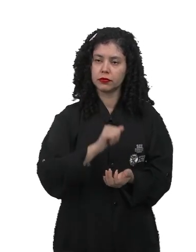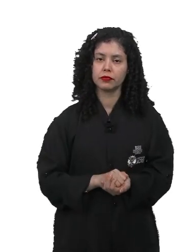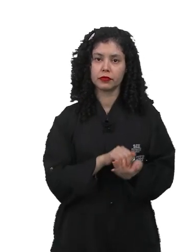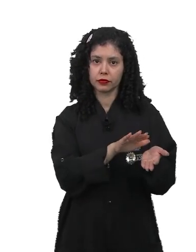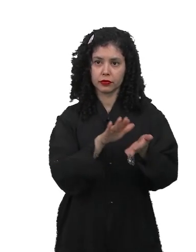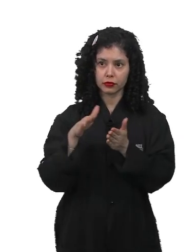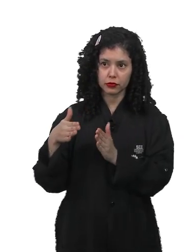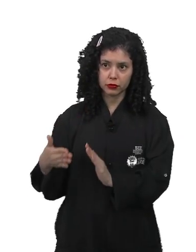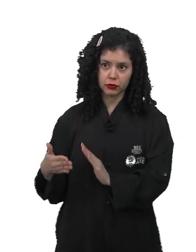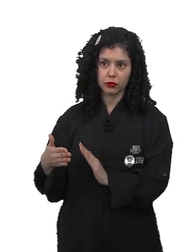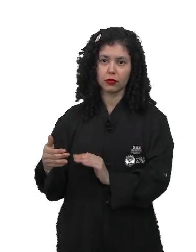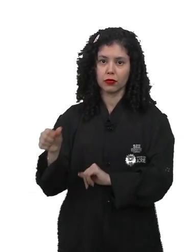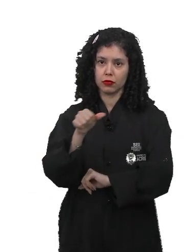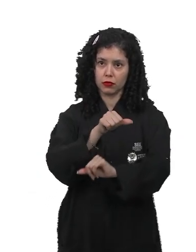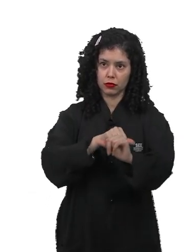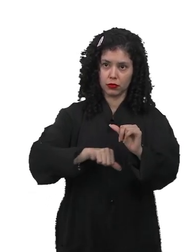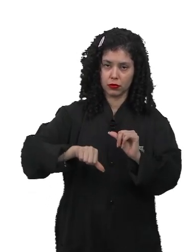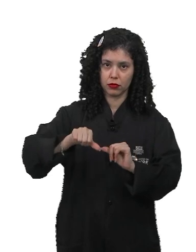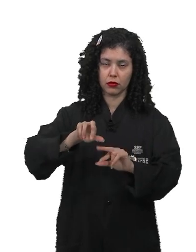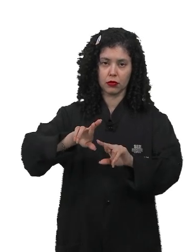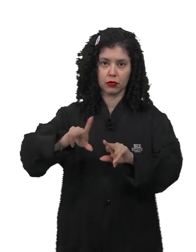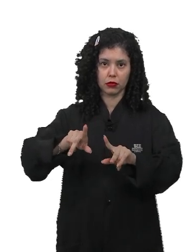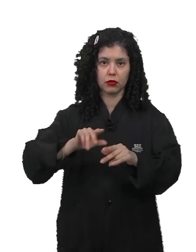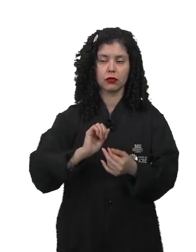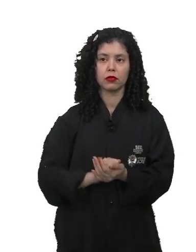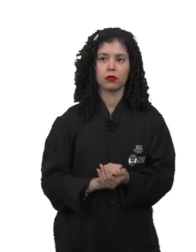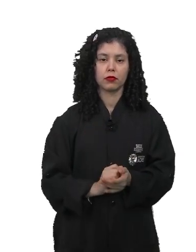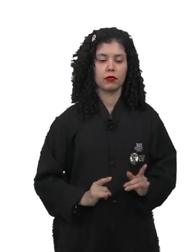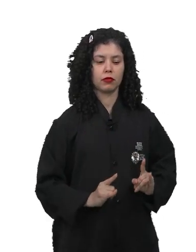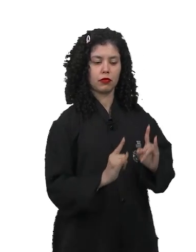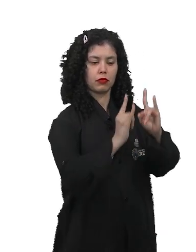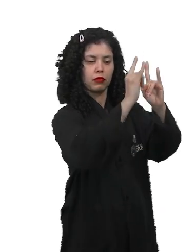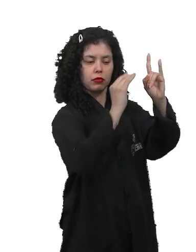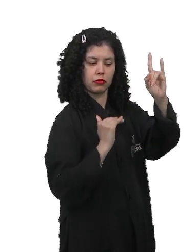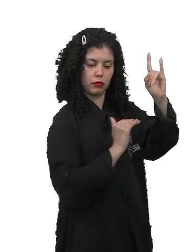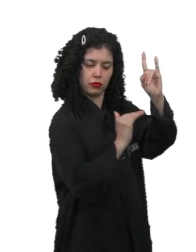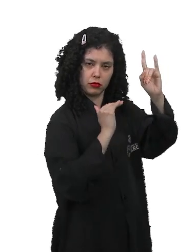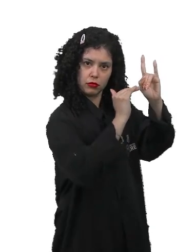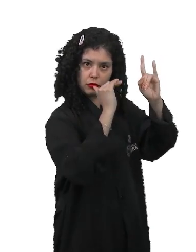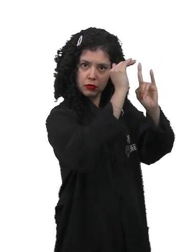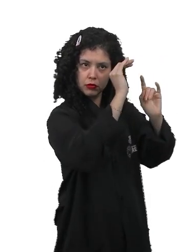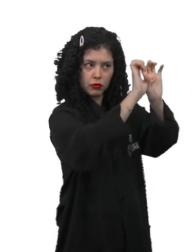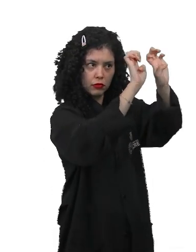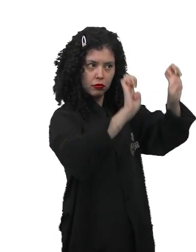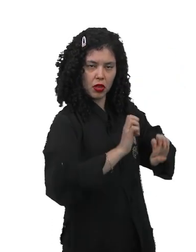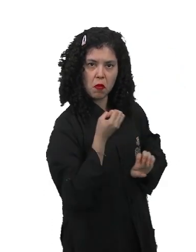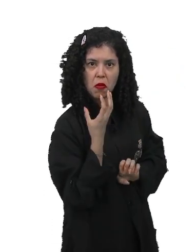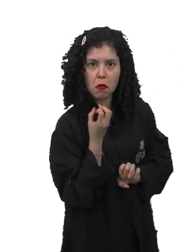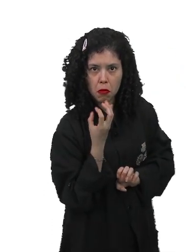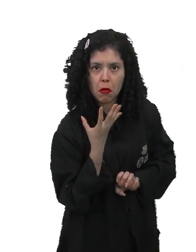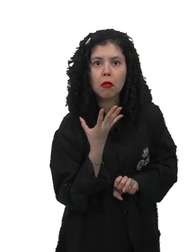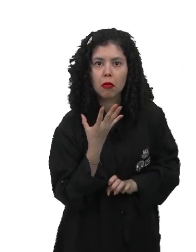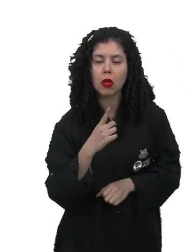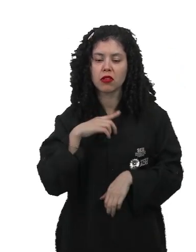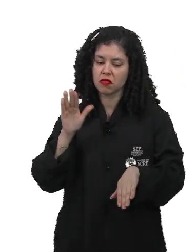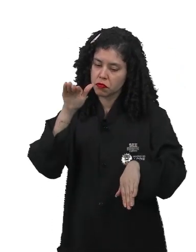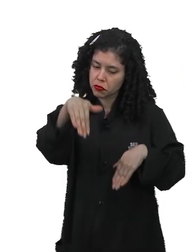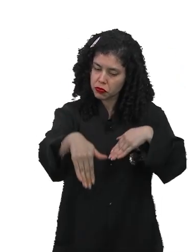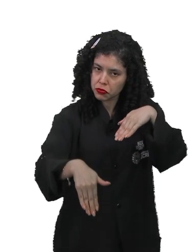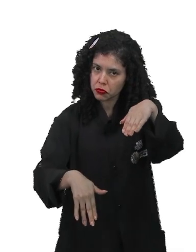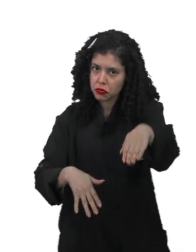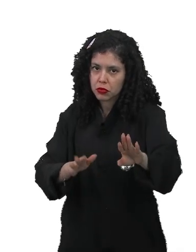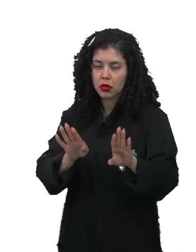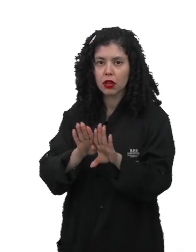lado um contraste. Nós temos aí apartamentos muito bem estruturados, com